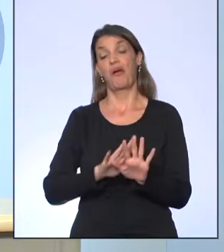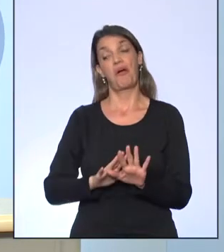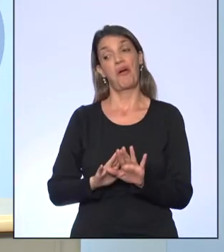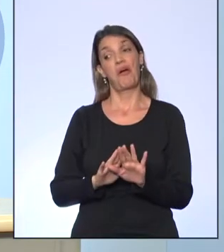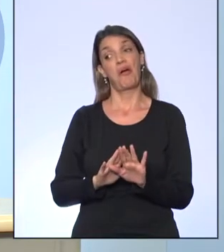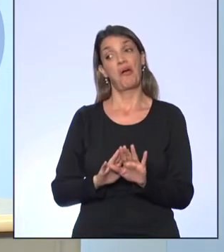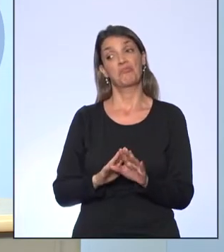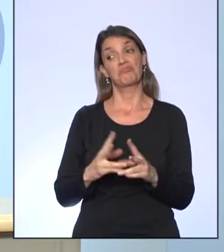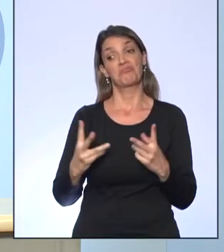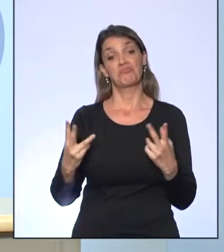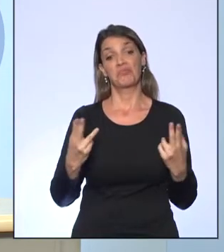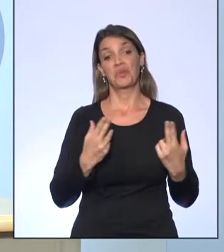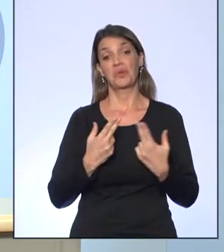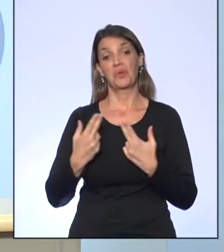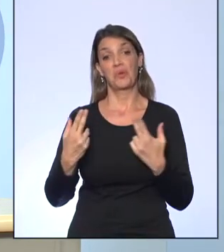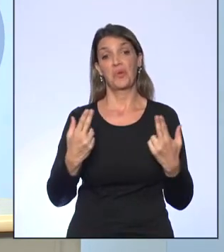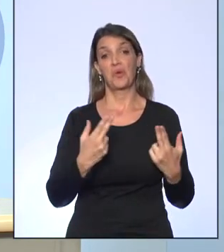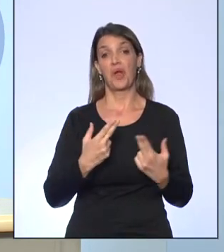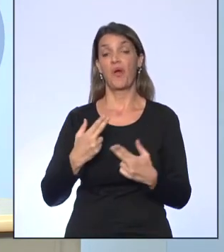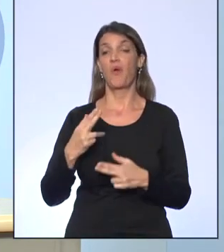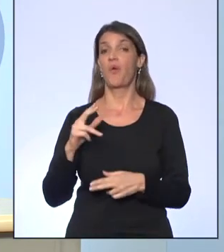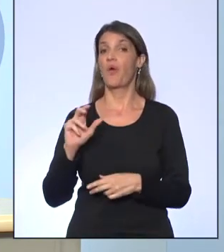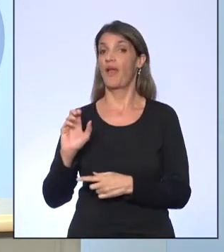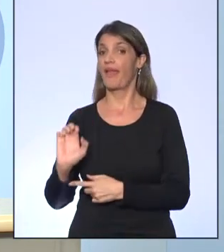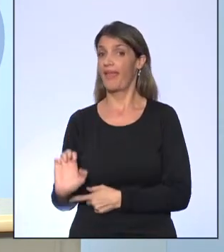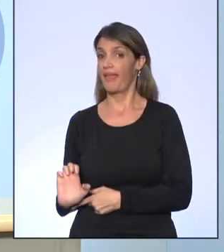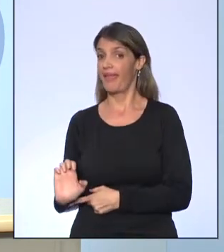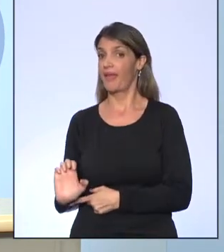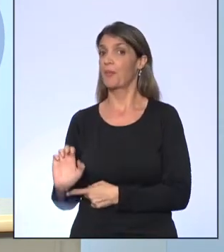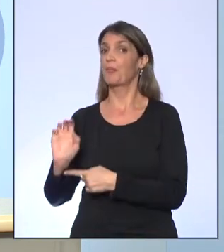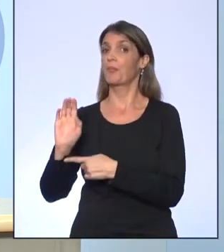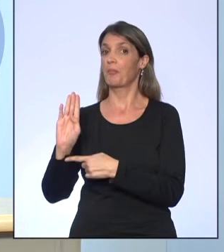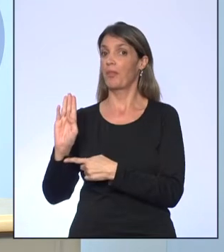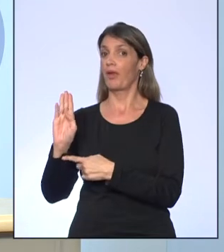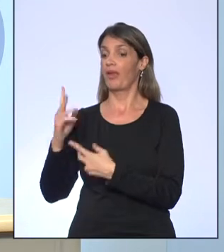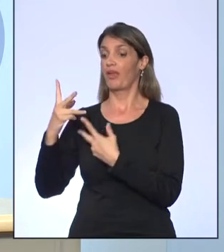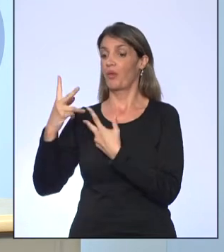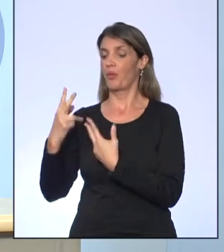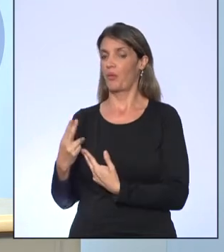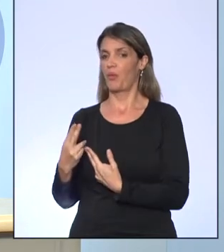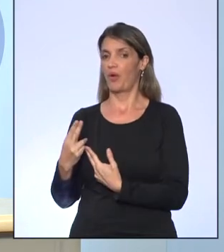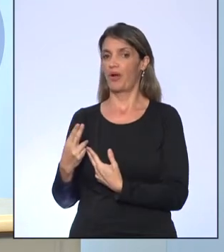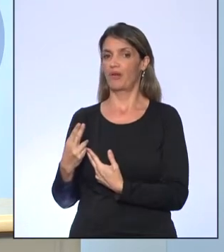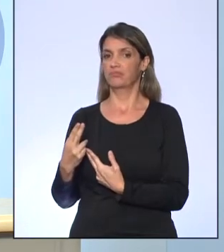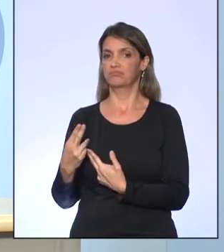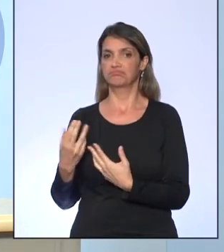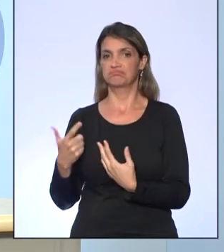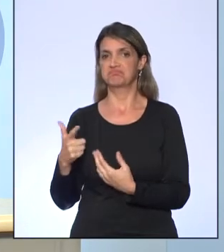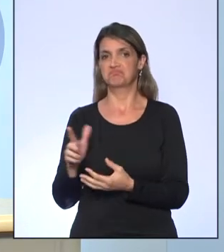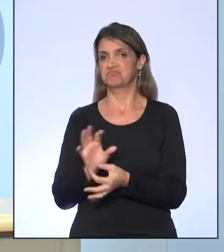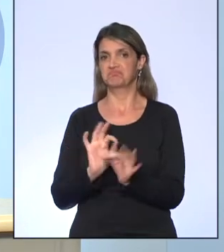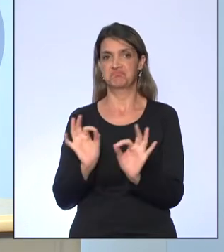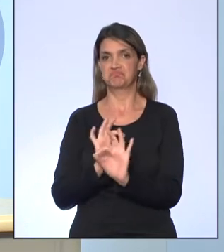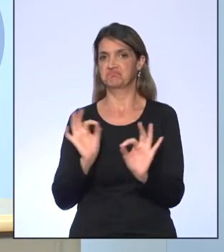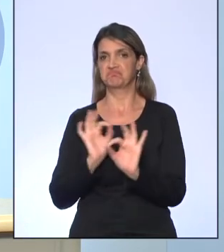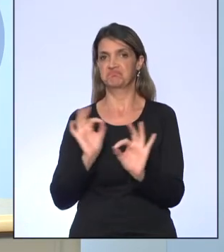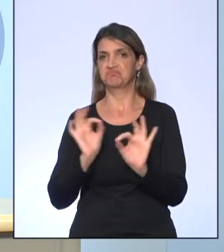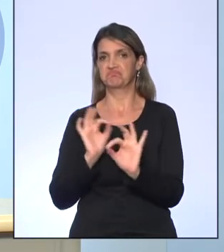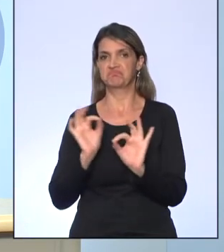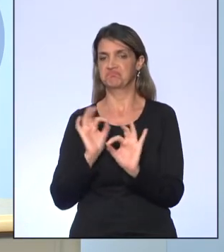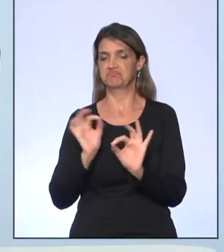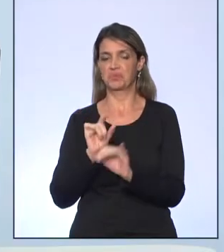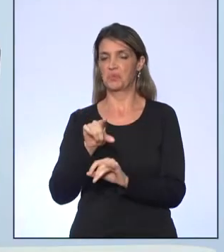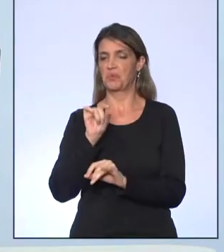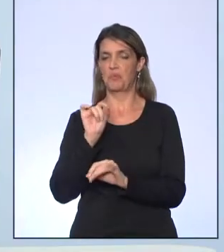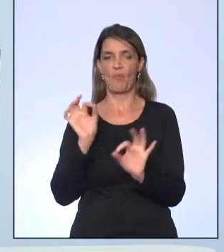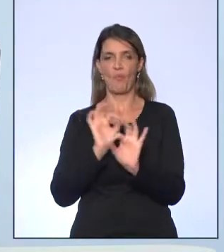menos indicadas. Quais foram? Foram a letra E e a letra B, que não teve nenhuma indicação de nenhum estudante. Ninguém votou nessas.